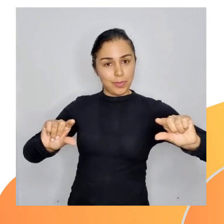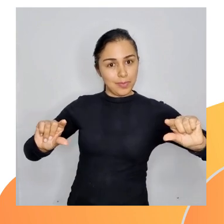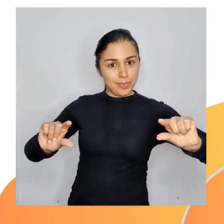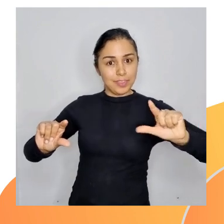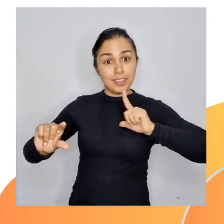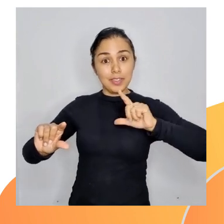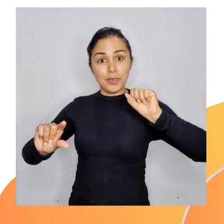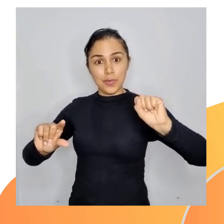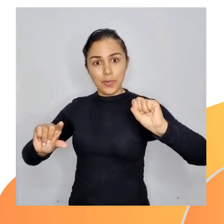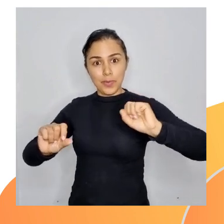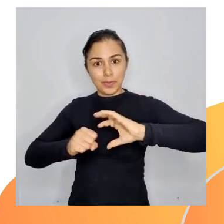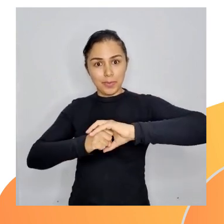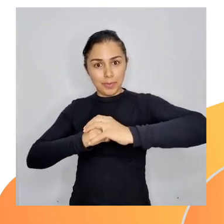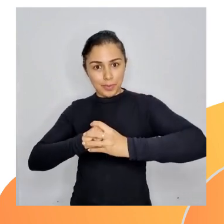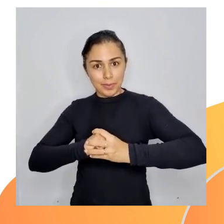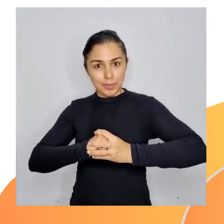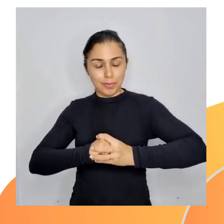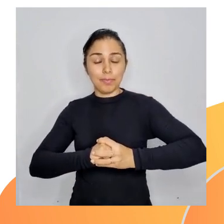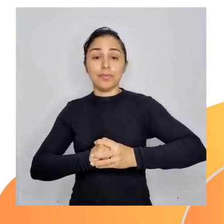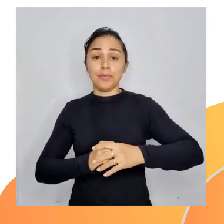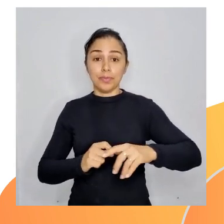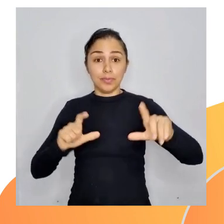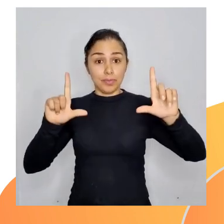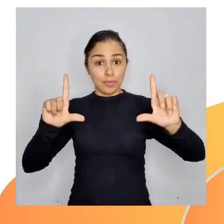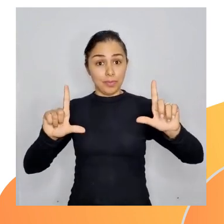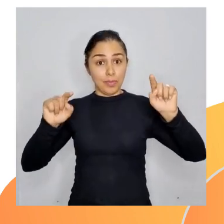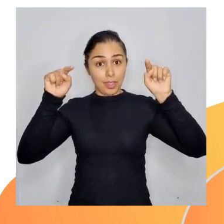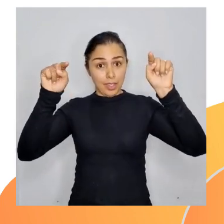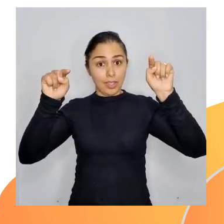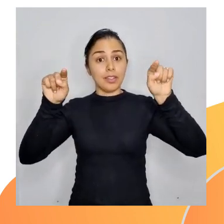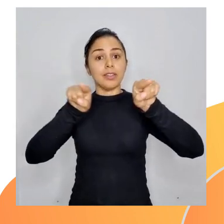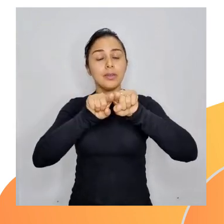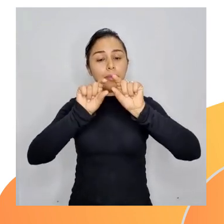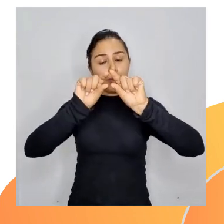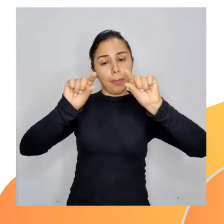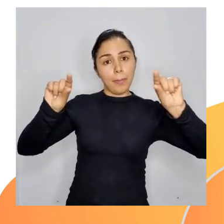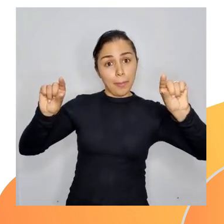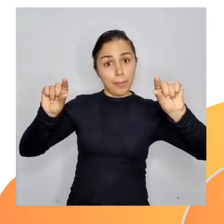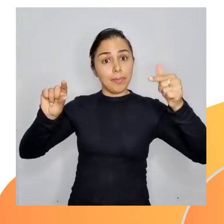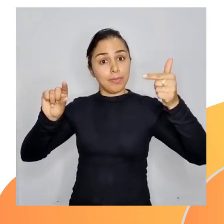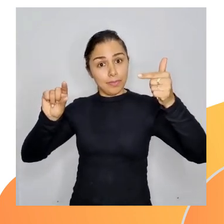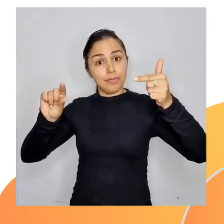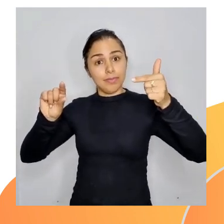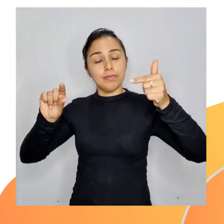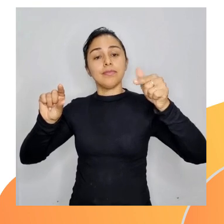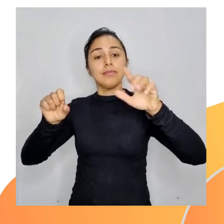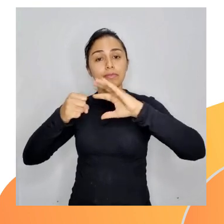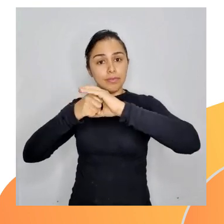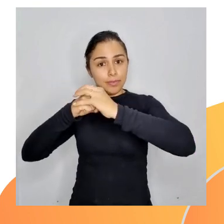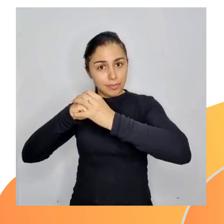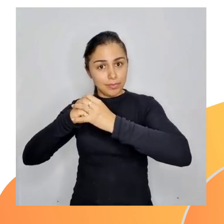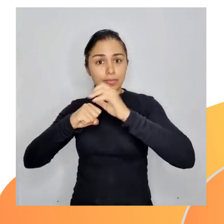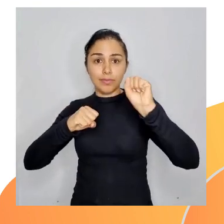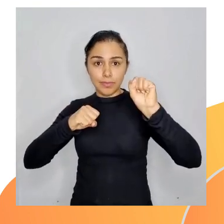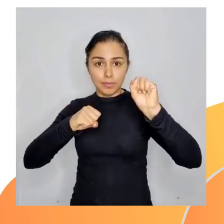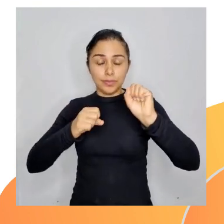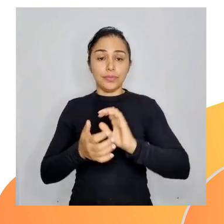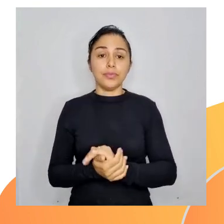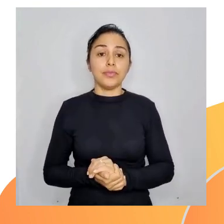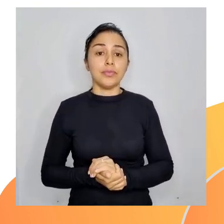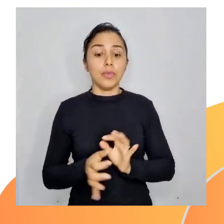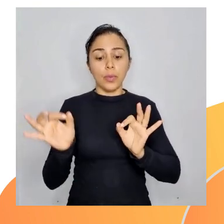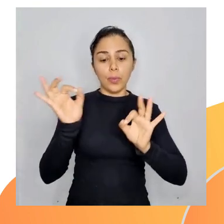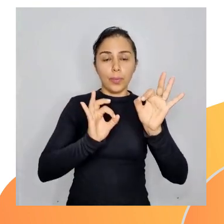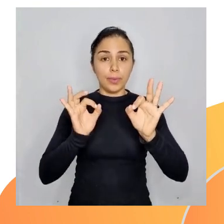segunda fila, ok? Após colocar os 8 peões na segunda fila, você pode colocar as